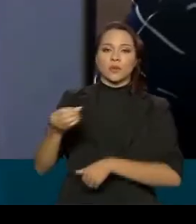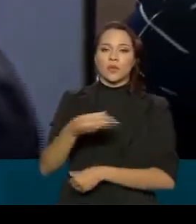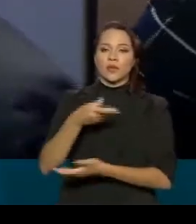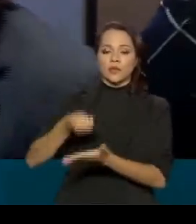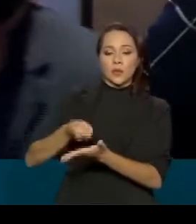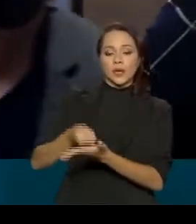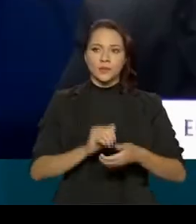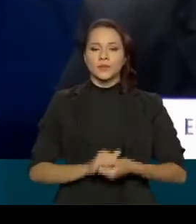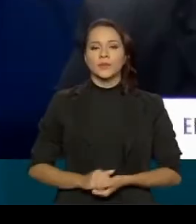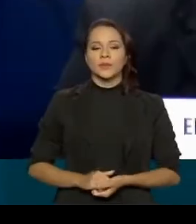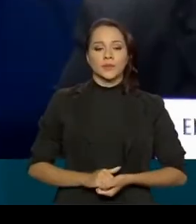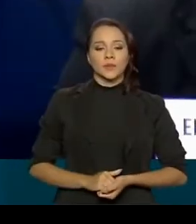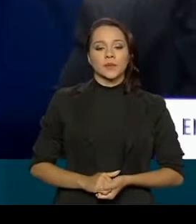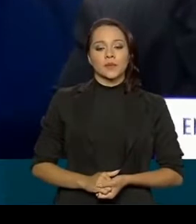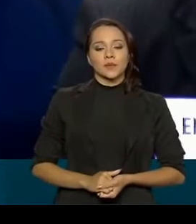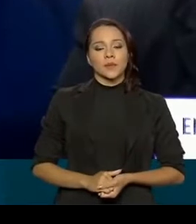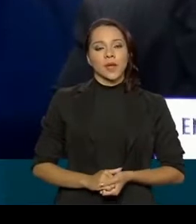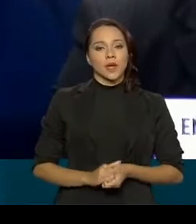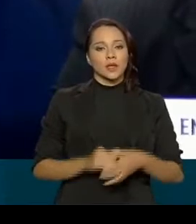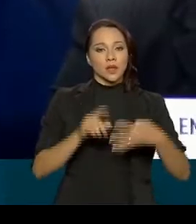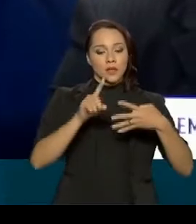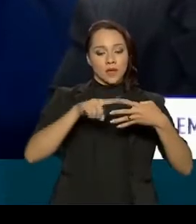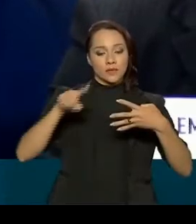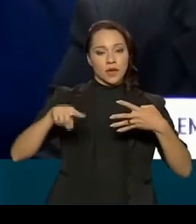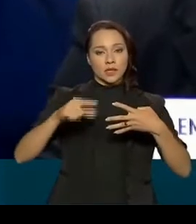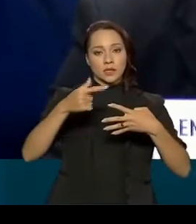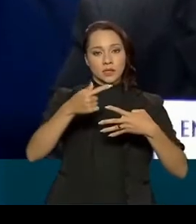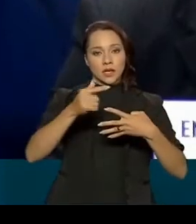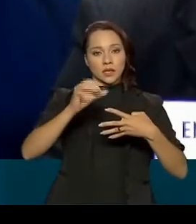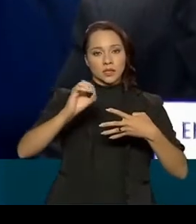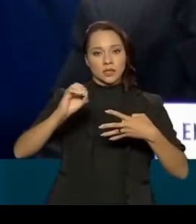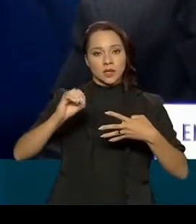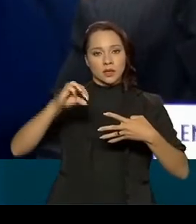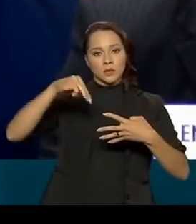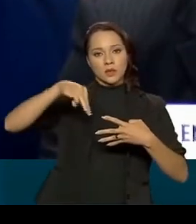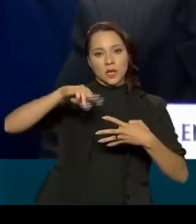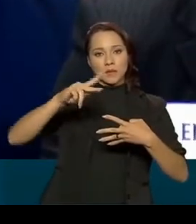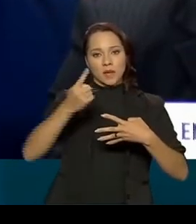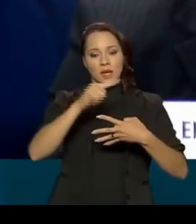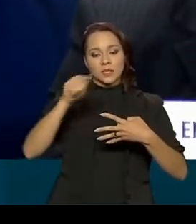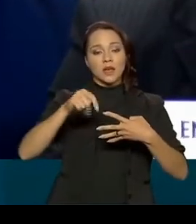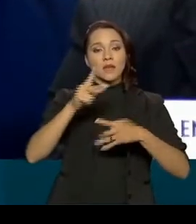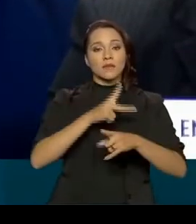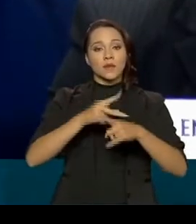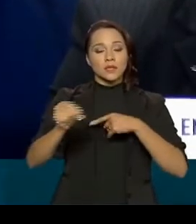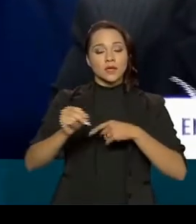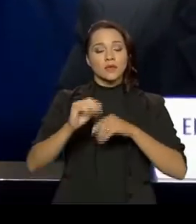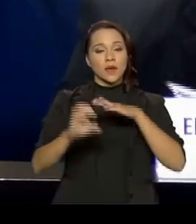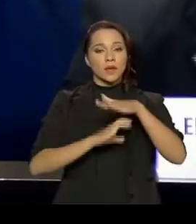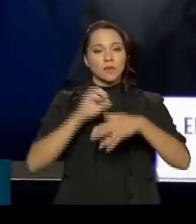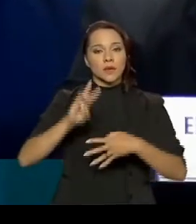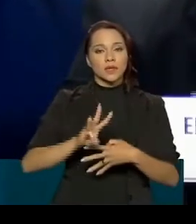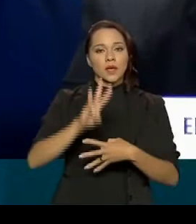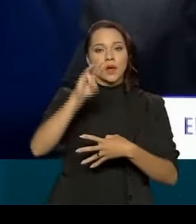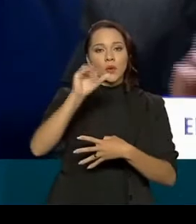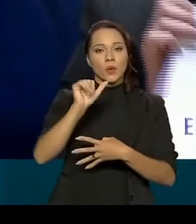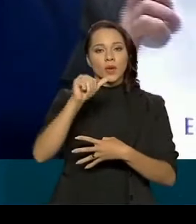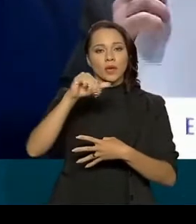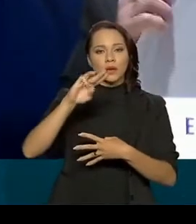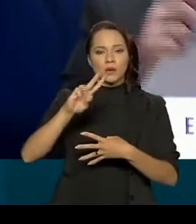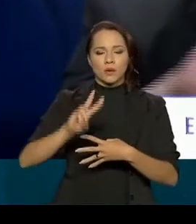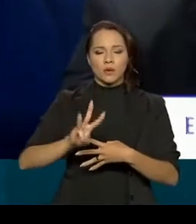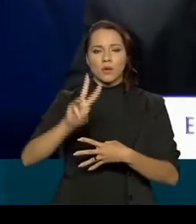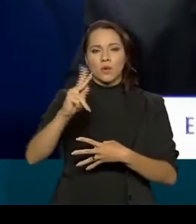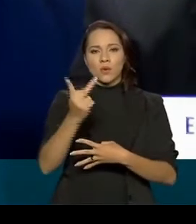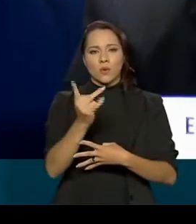obrigado. Bom, na faixa de 700 MHz, a vencedora foi a Winit 2, com